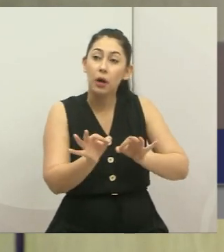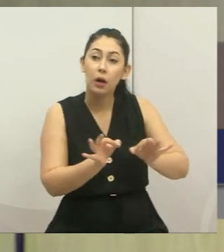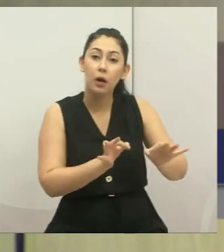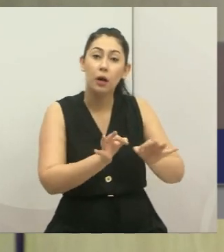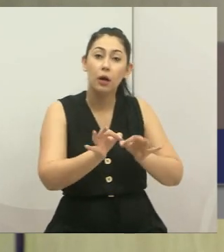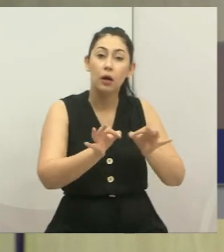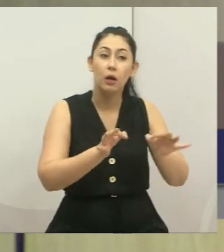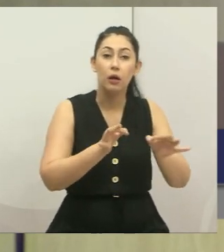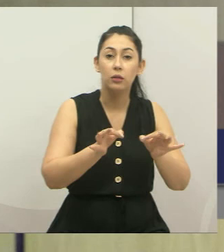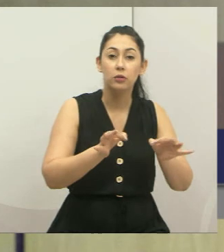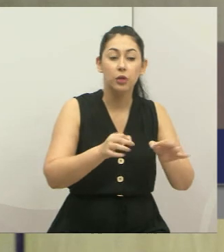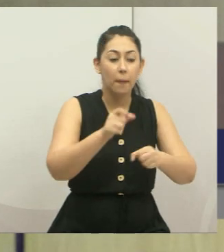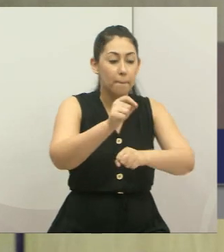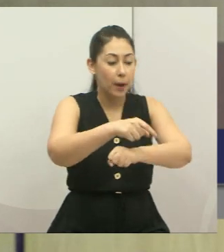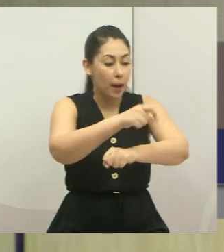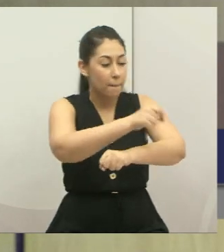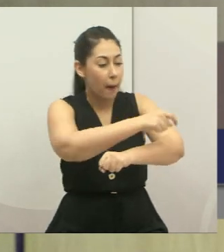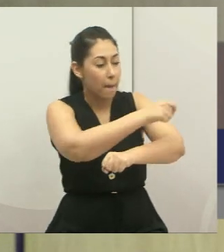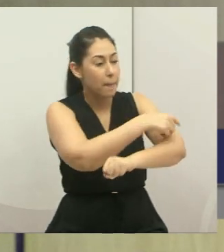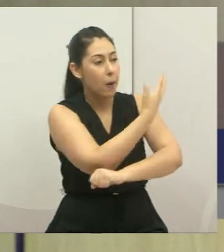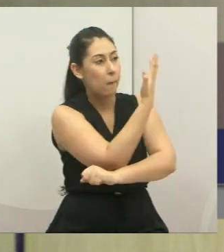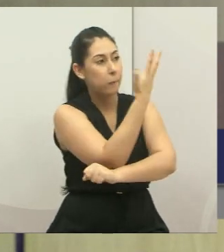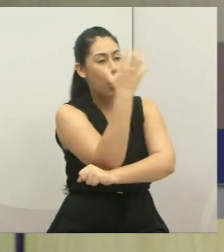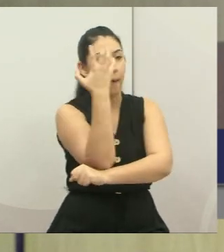de arborização ou de